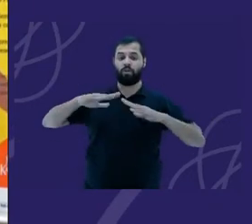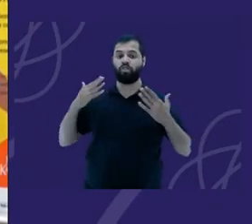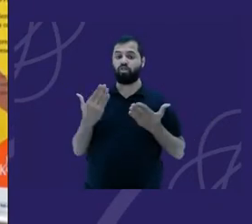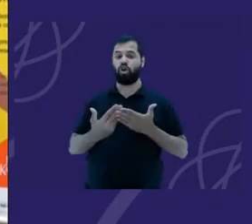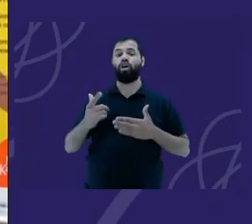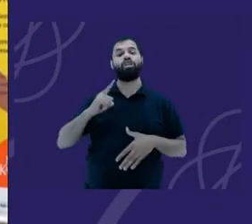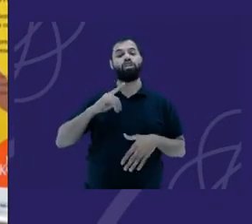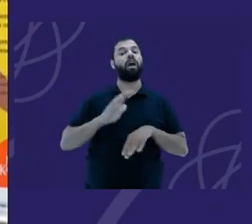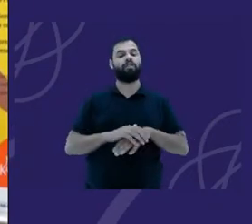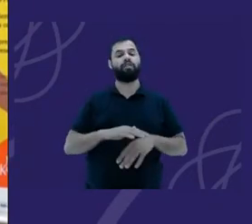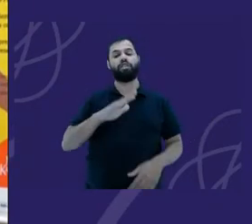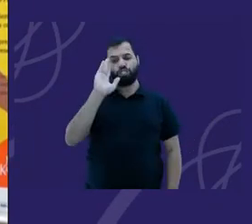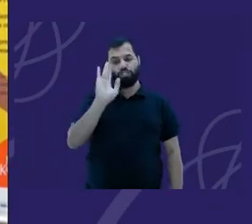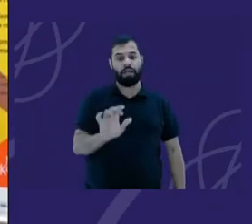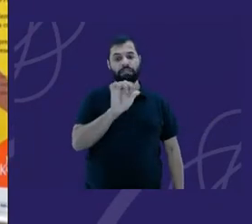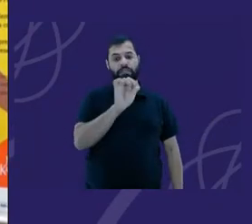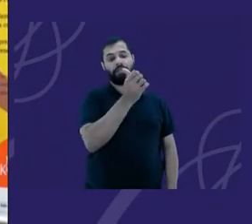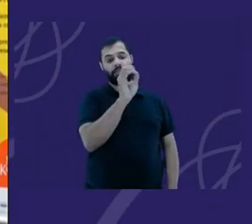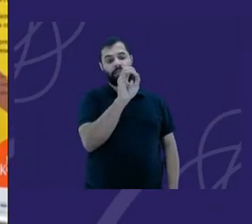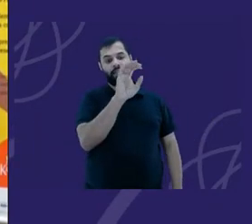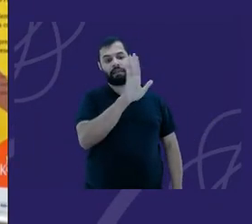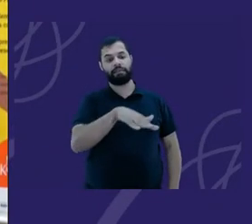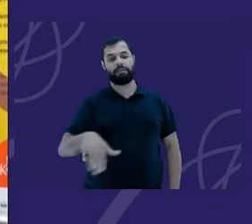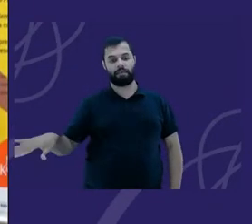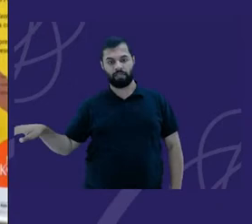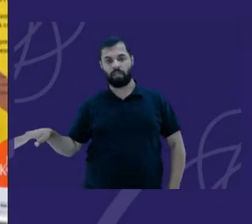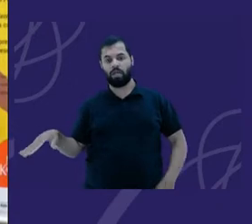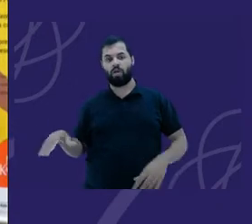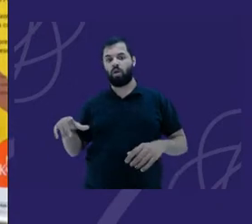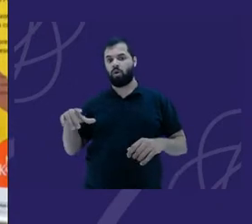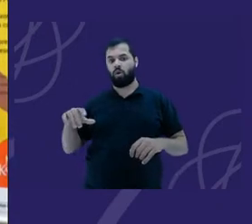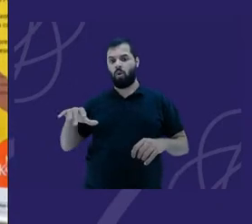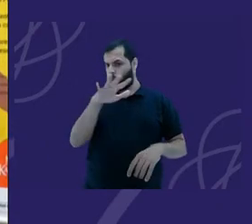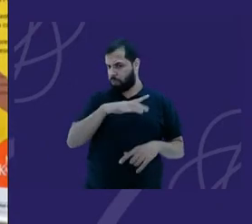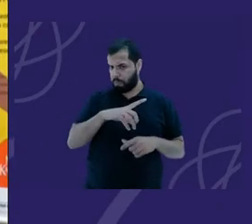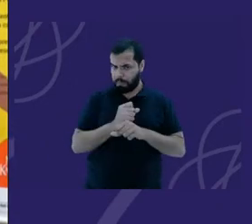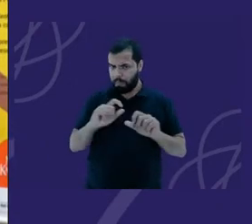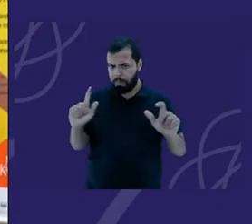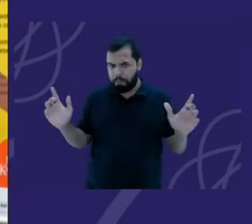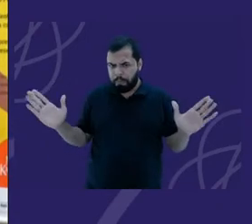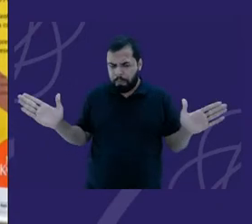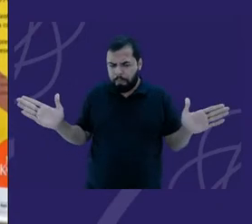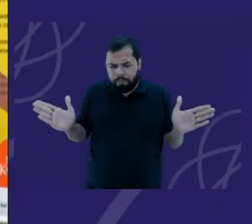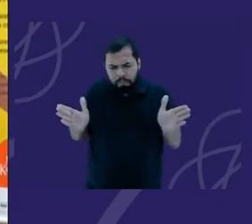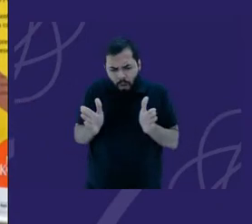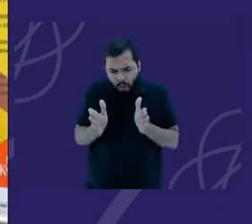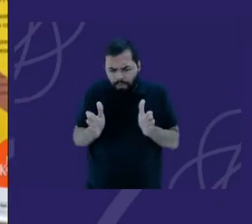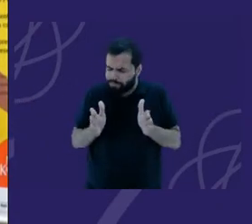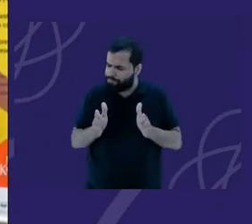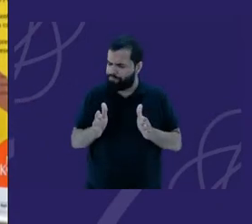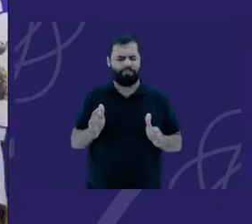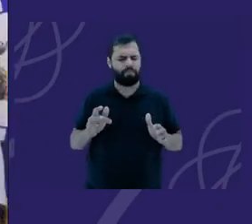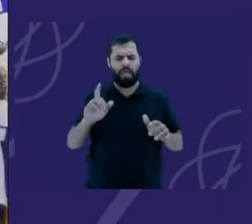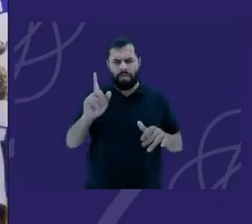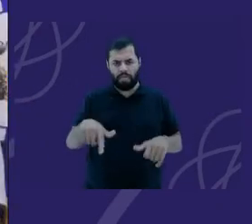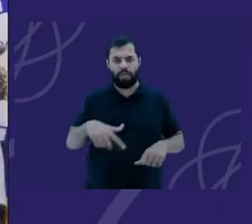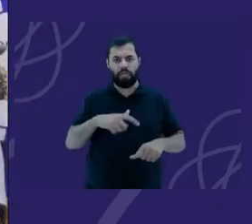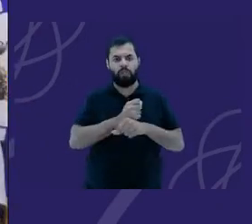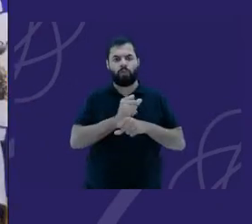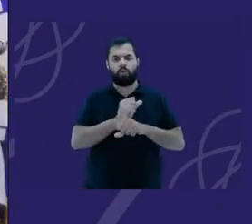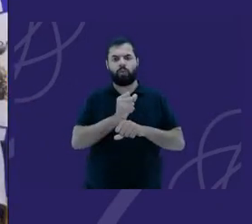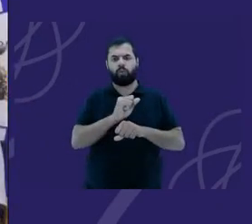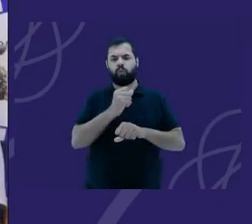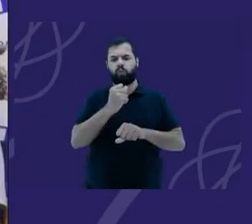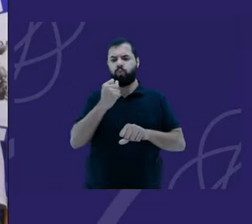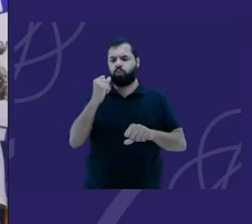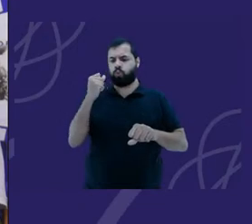60 crianças aqui. E o espaço é muito pequeno? Não, não é muito pequeno. Ele é um espaço que absorvia